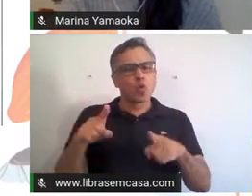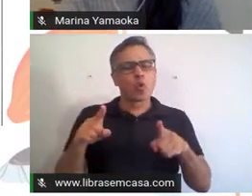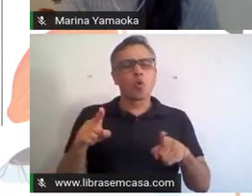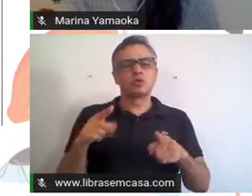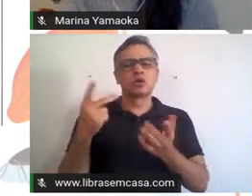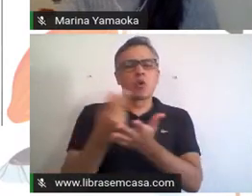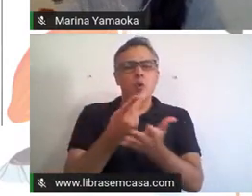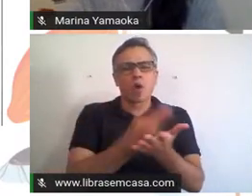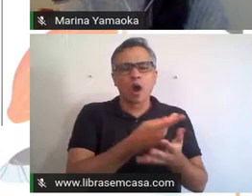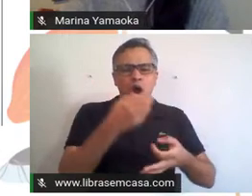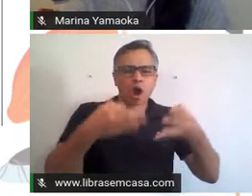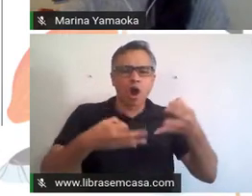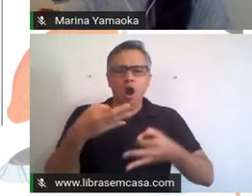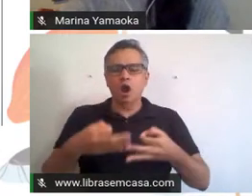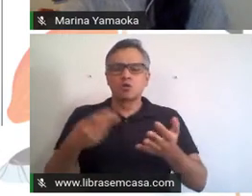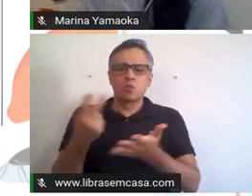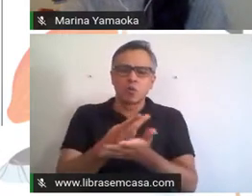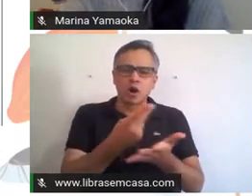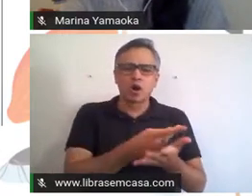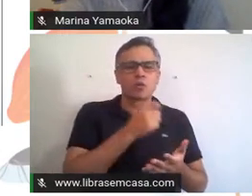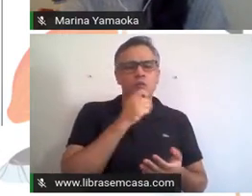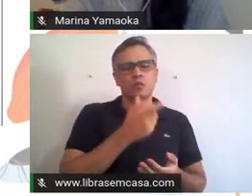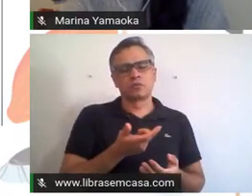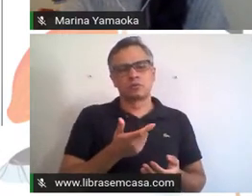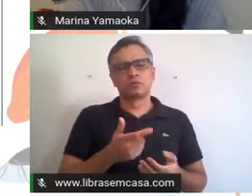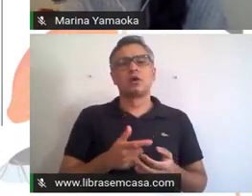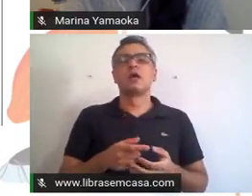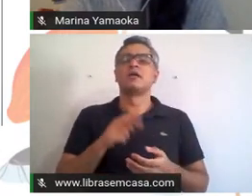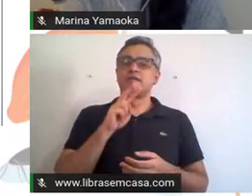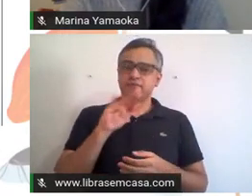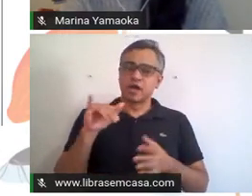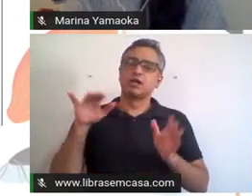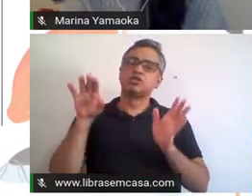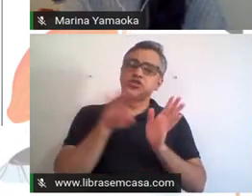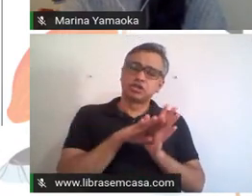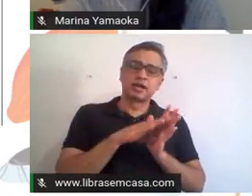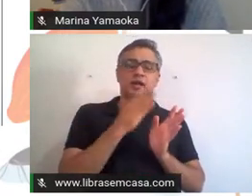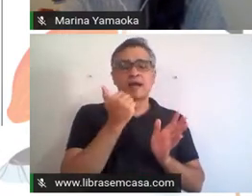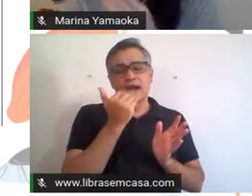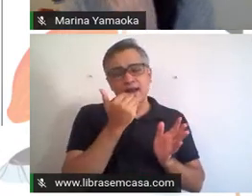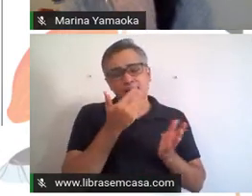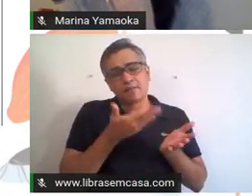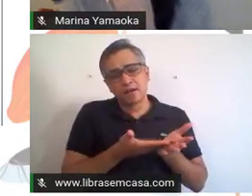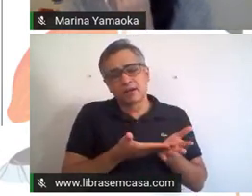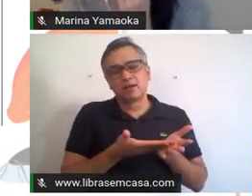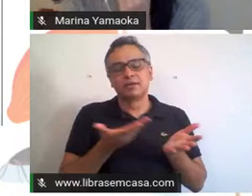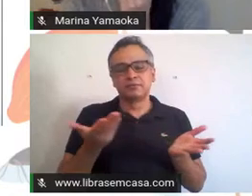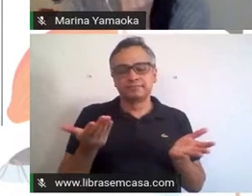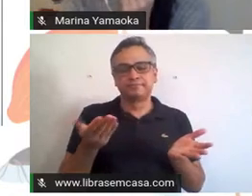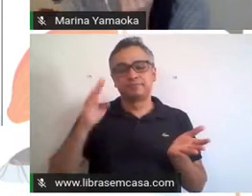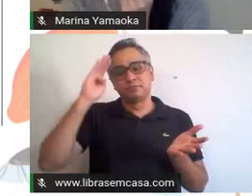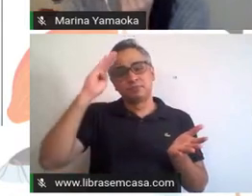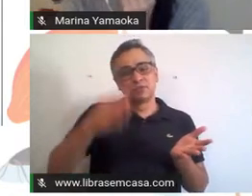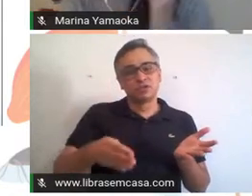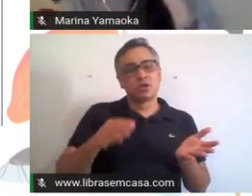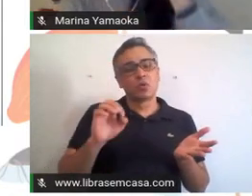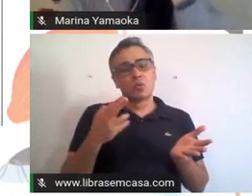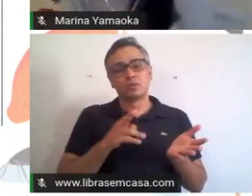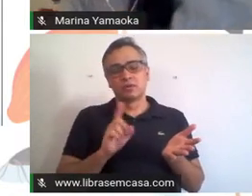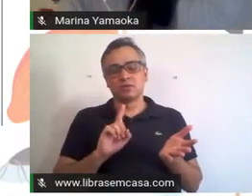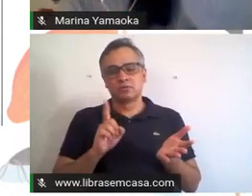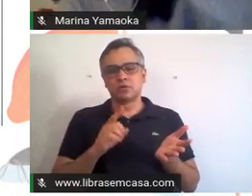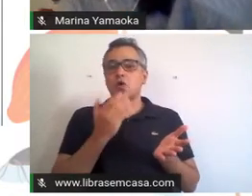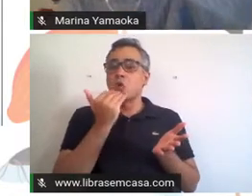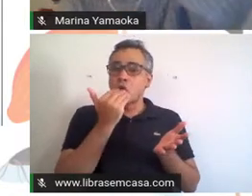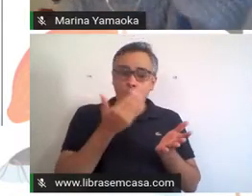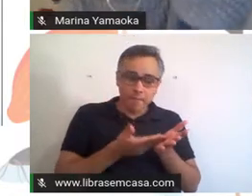outra, vão chegar na alimentação, de uma maneira mais rápida ou menos rápida, direta ou indireta. Agora, a questão é que comer é um ato